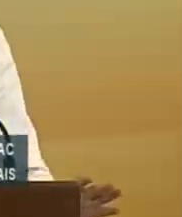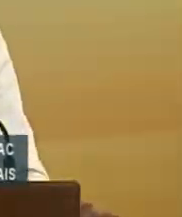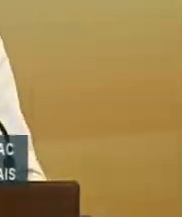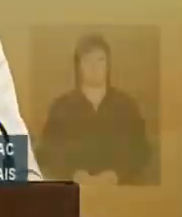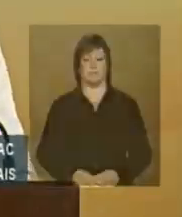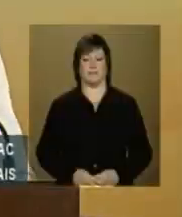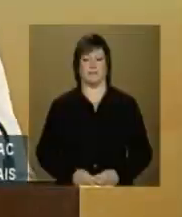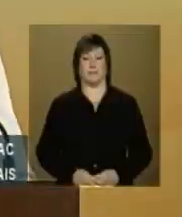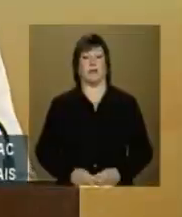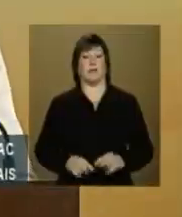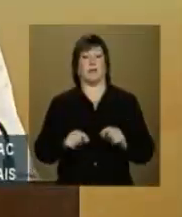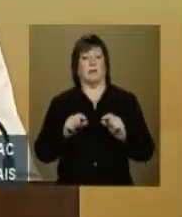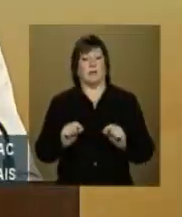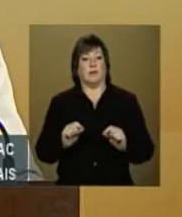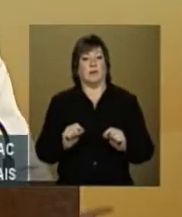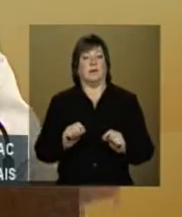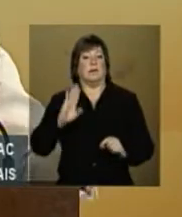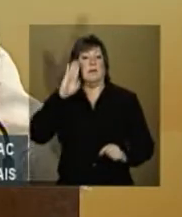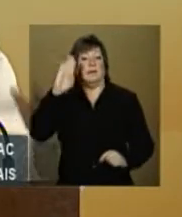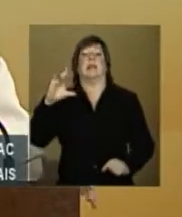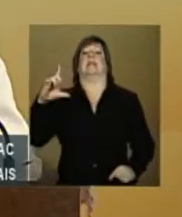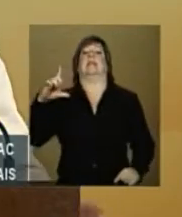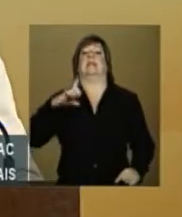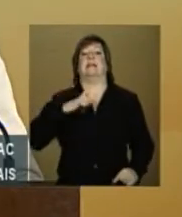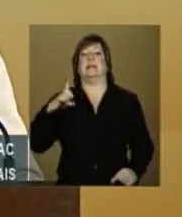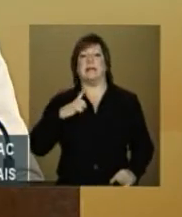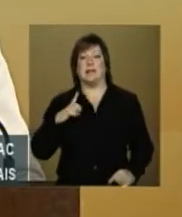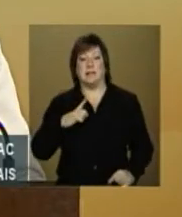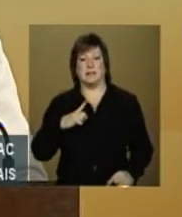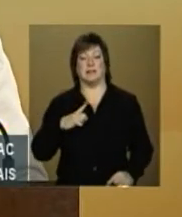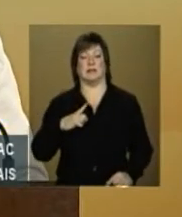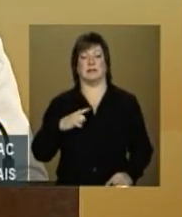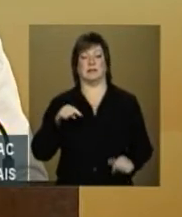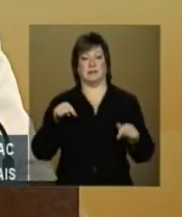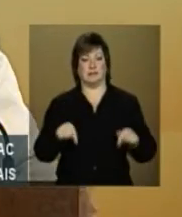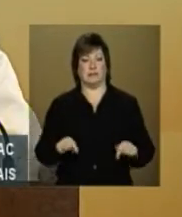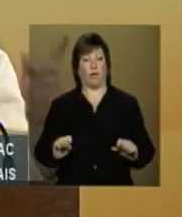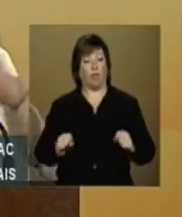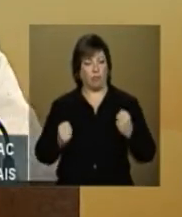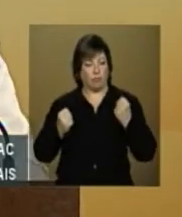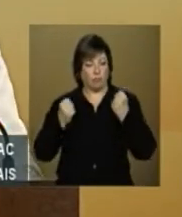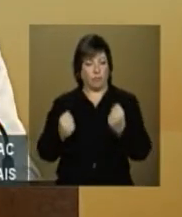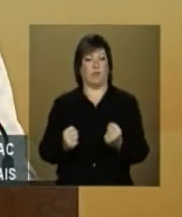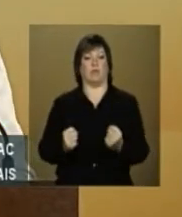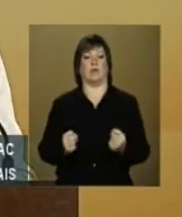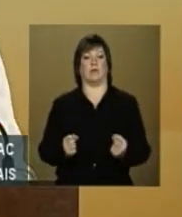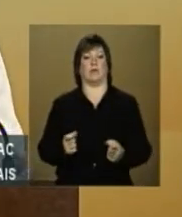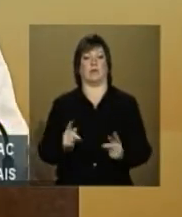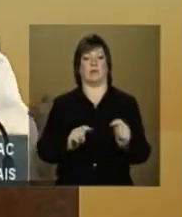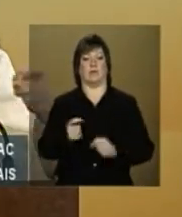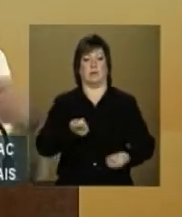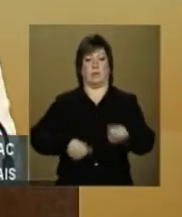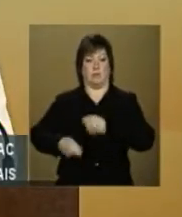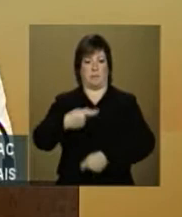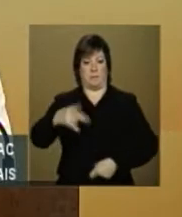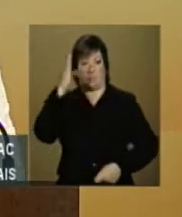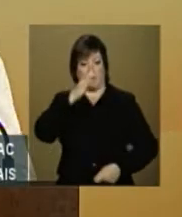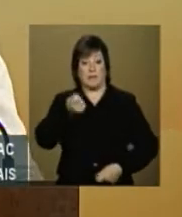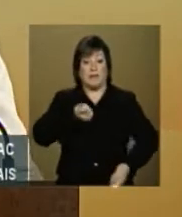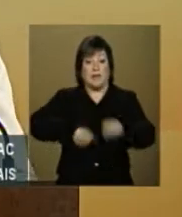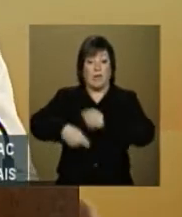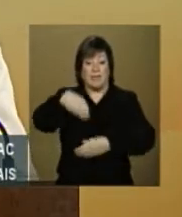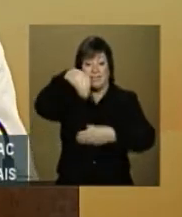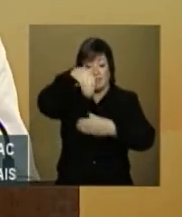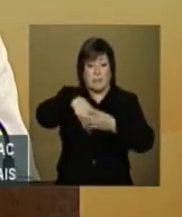que repousa, sobretudo, sobre a força da economia brasileira, do mercado